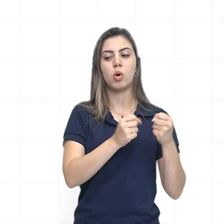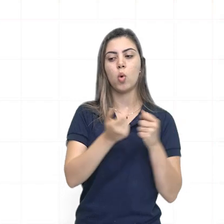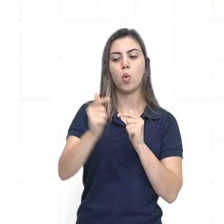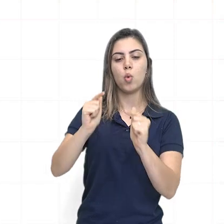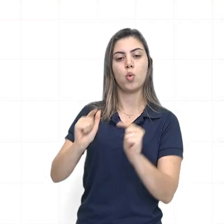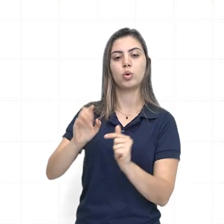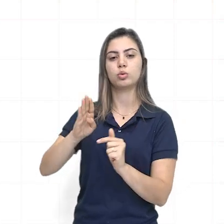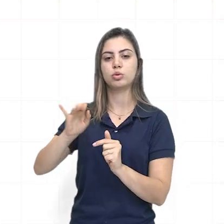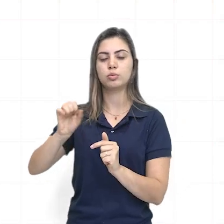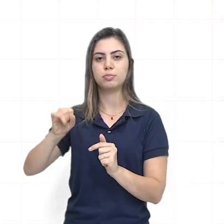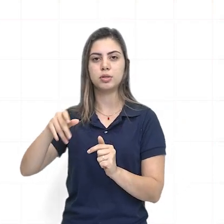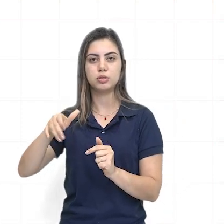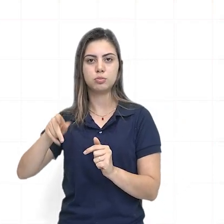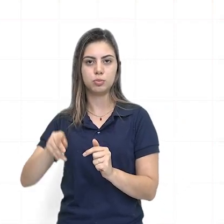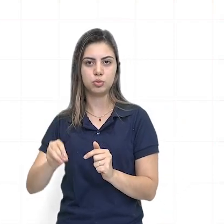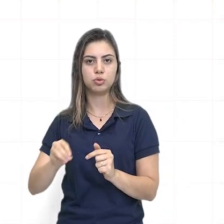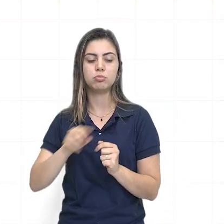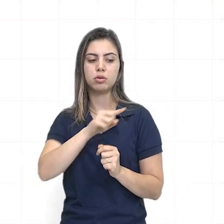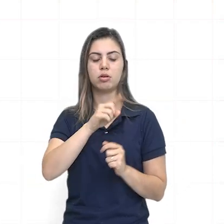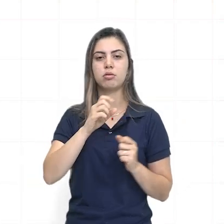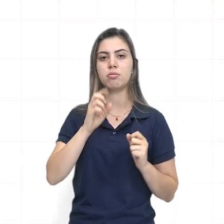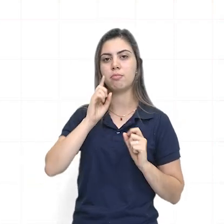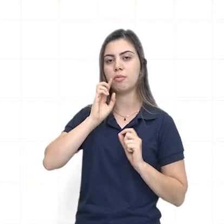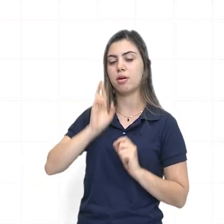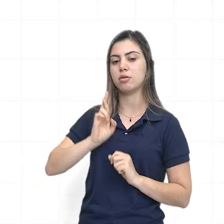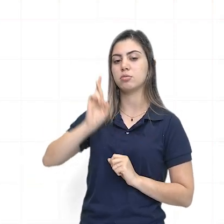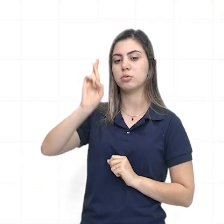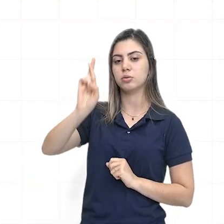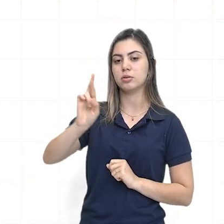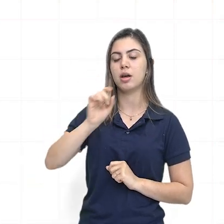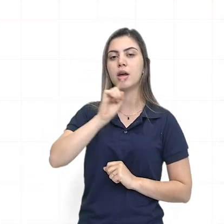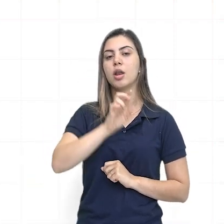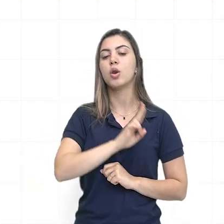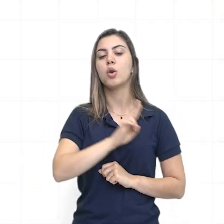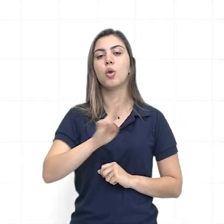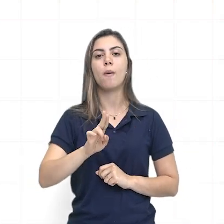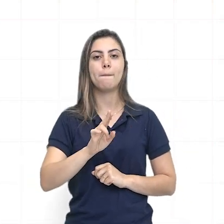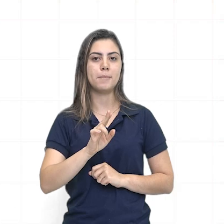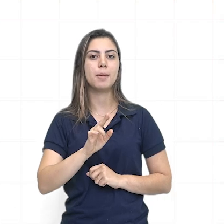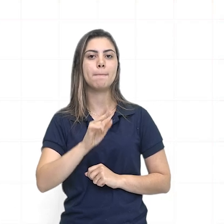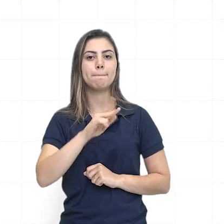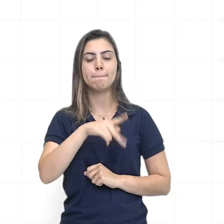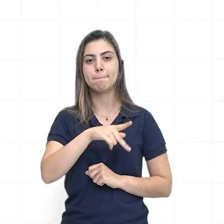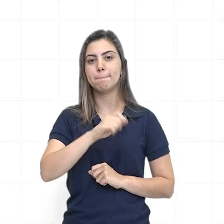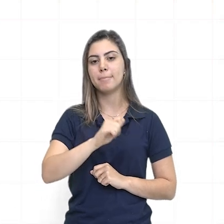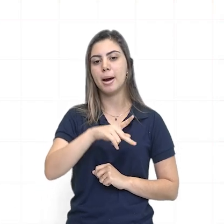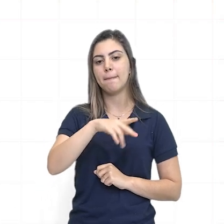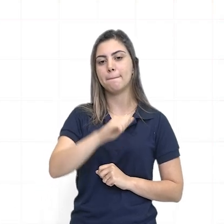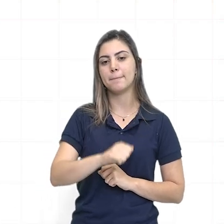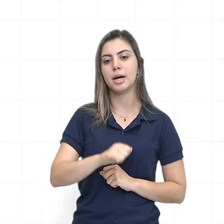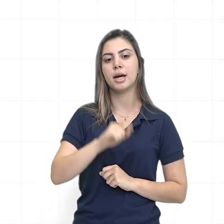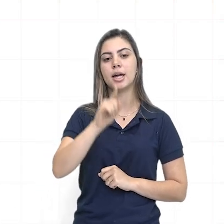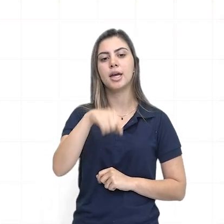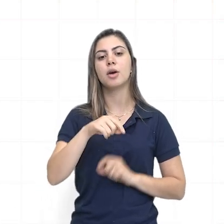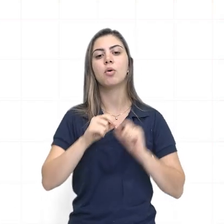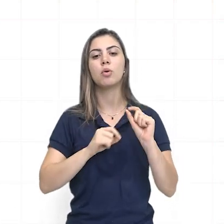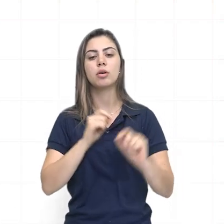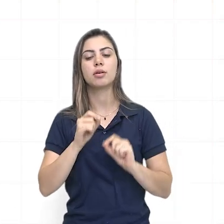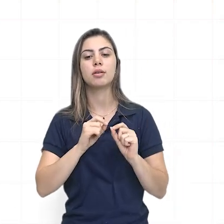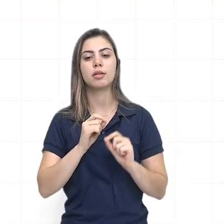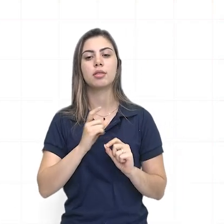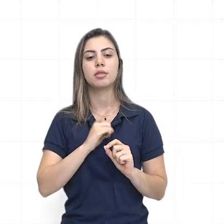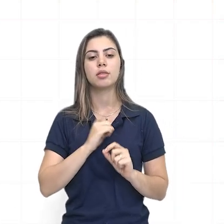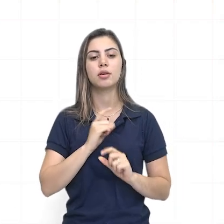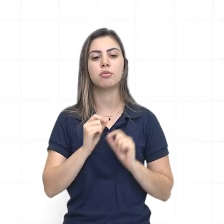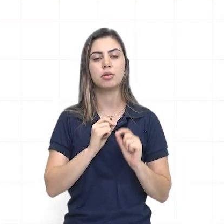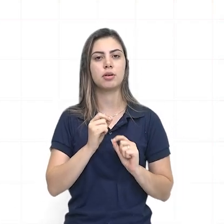bispos. Esse bispo passou a ser chamado de Papa. Ele era o herdeiro e representante do